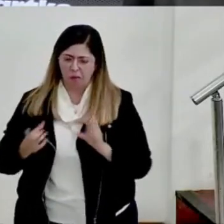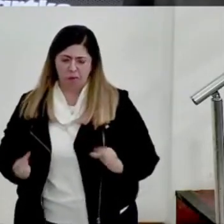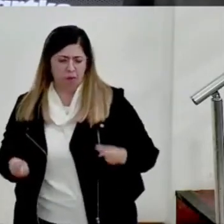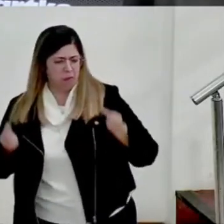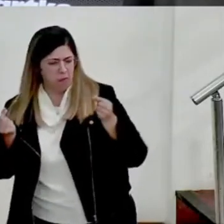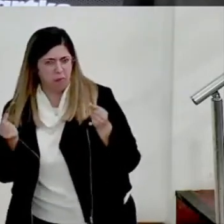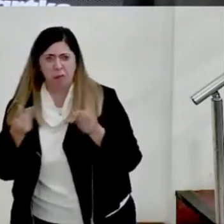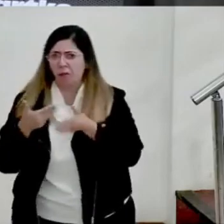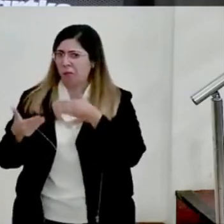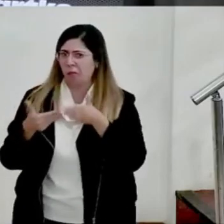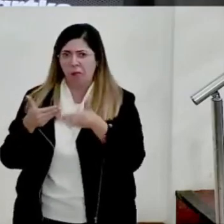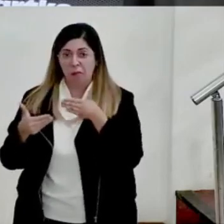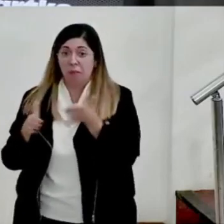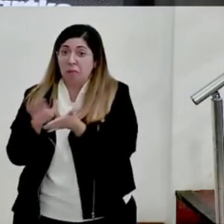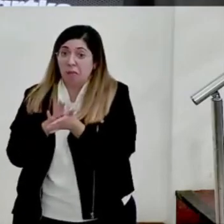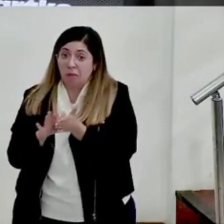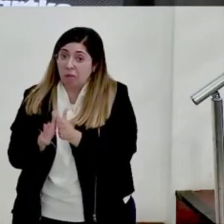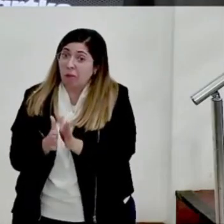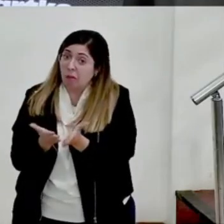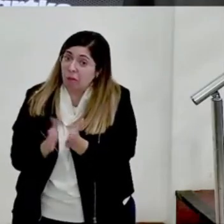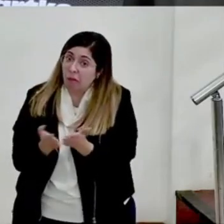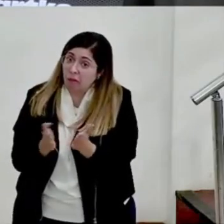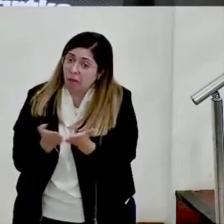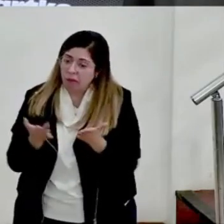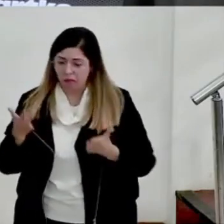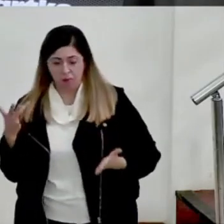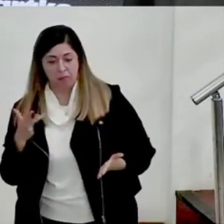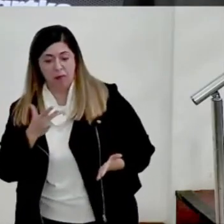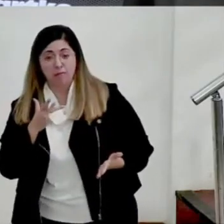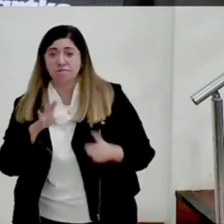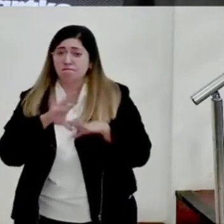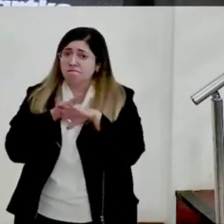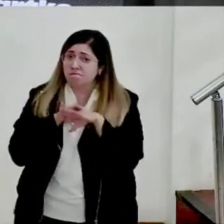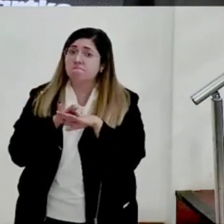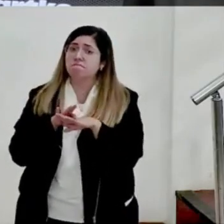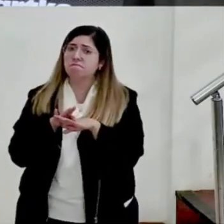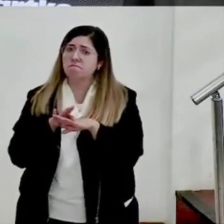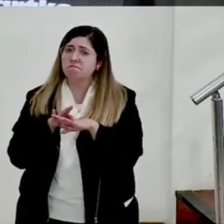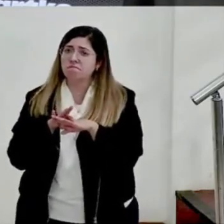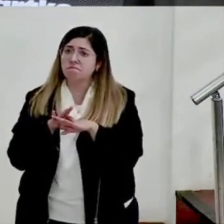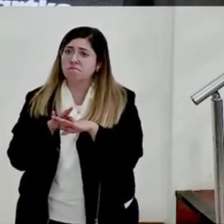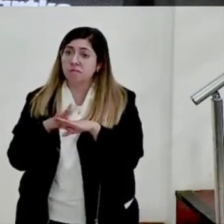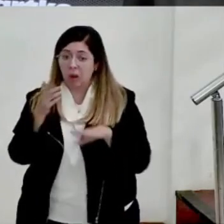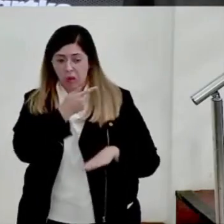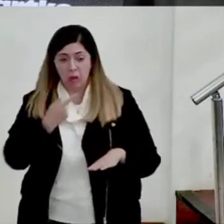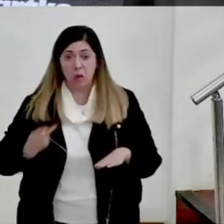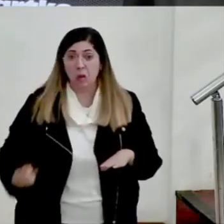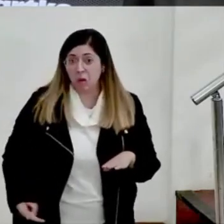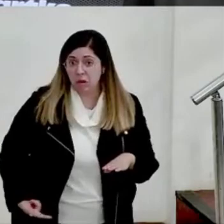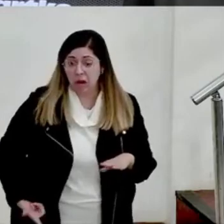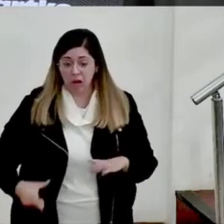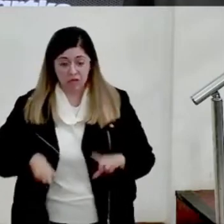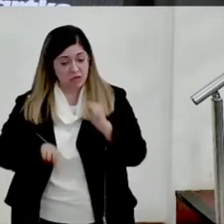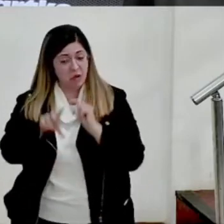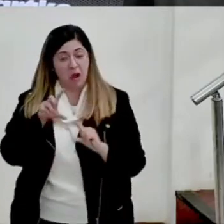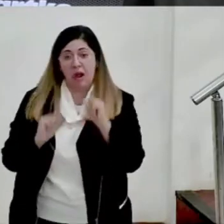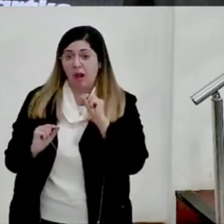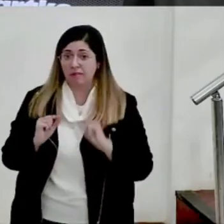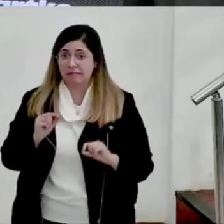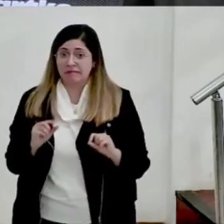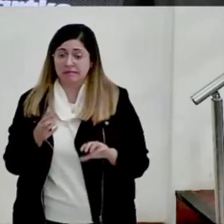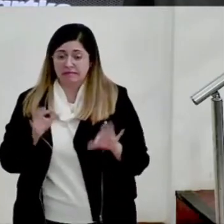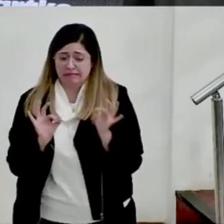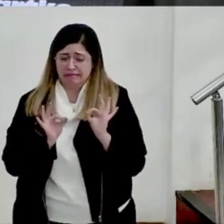Com dinheiro, sem dinheiro. Com saúde, sem saúde. Com o governo que nós votamos, sem o governo no